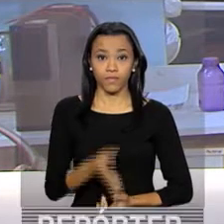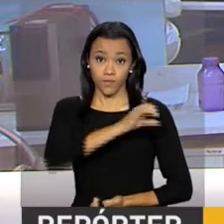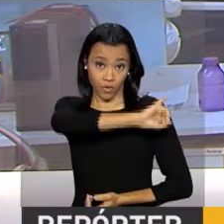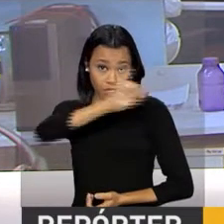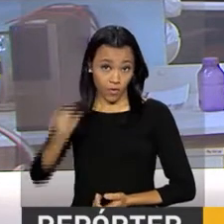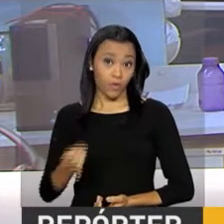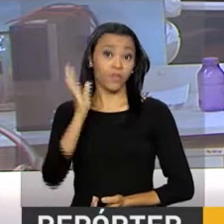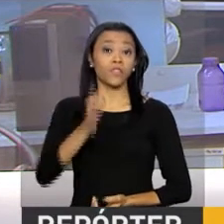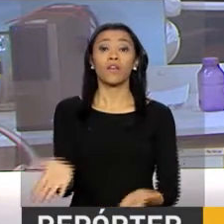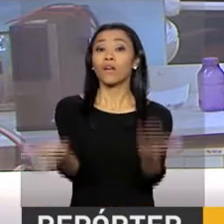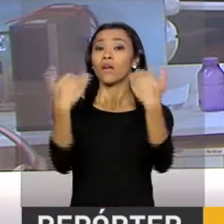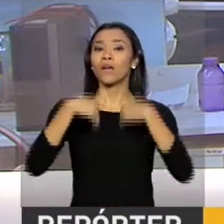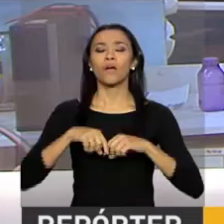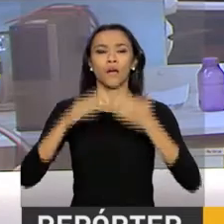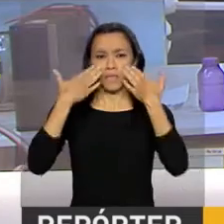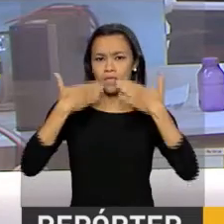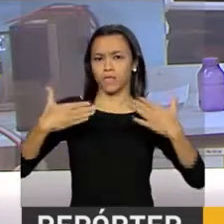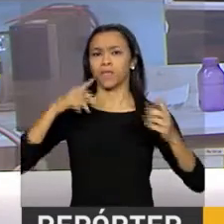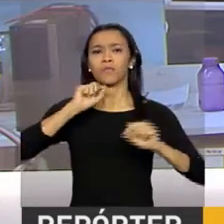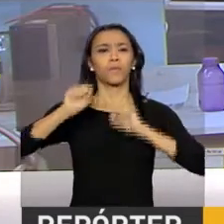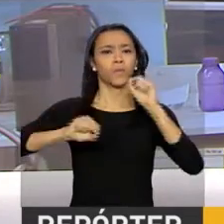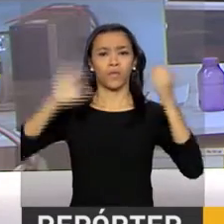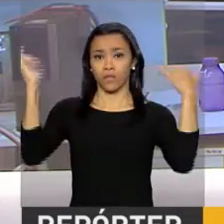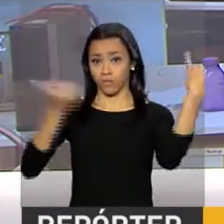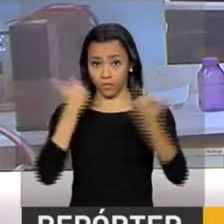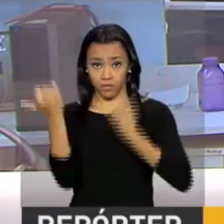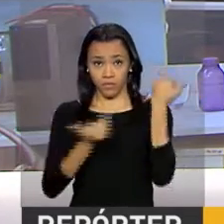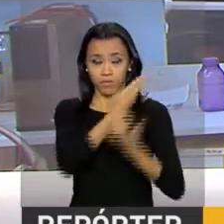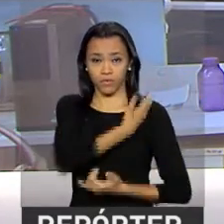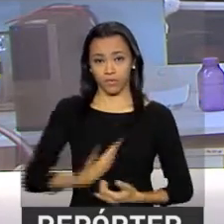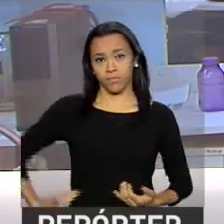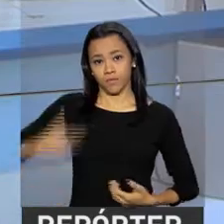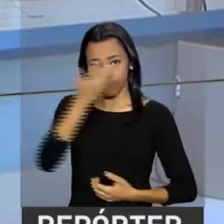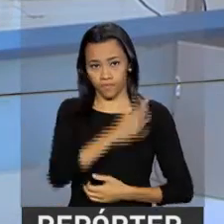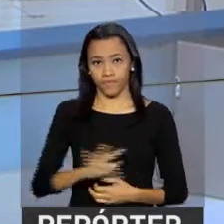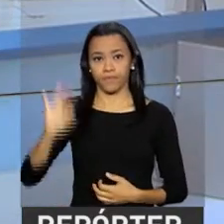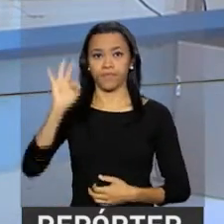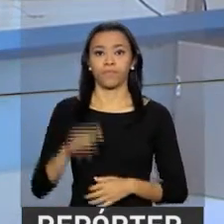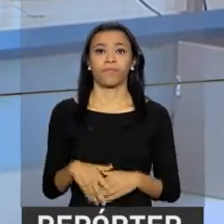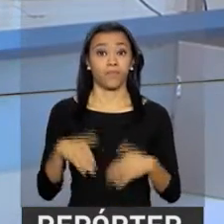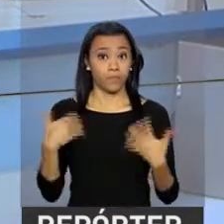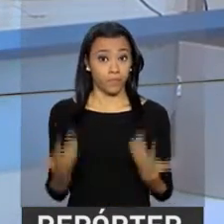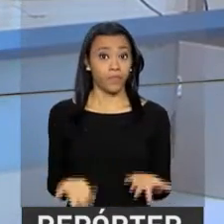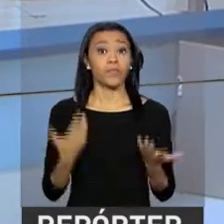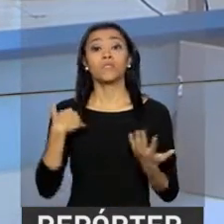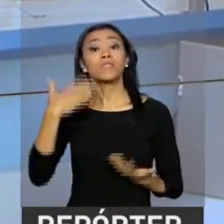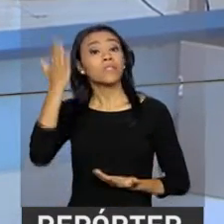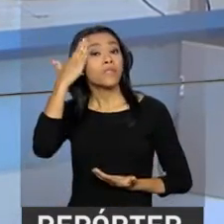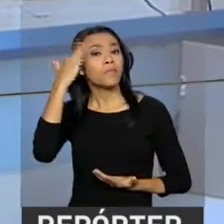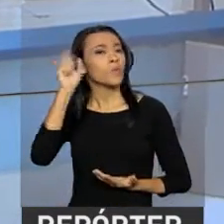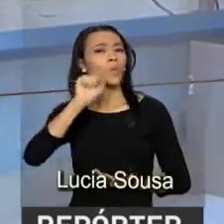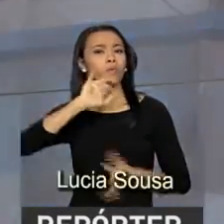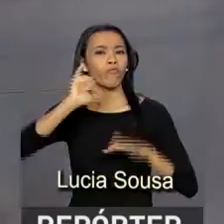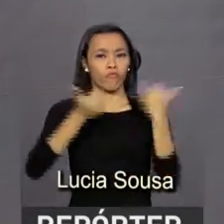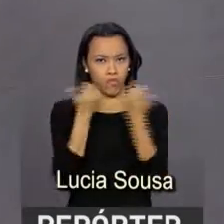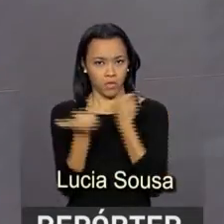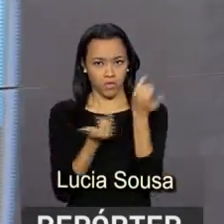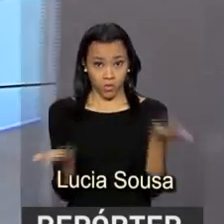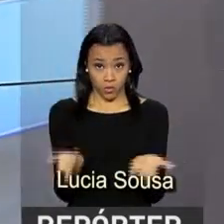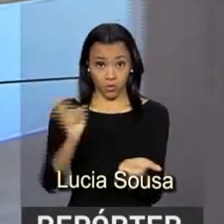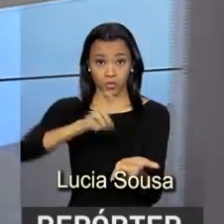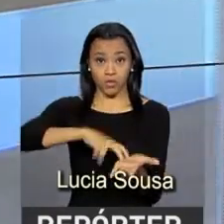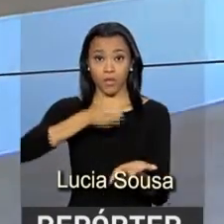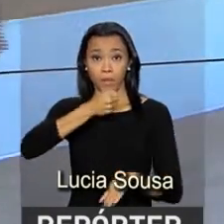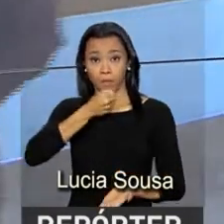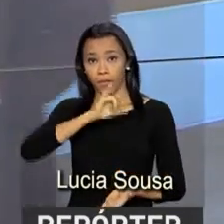Olá, estamos de volta com o repórter NBR e as notícias do governo federal. Vamos saber as informações desta manhã com o repórter João Pedro